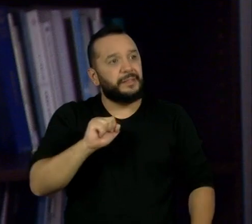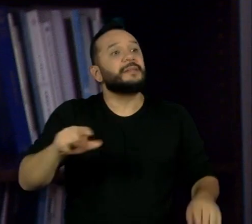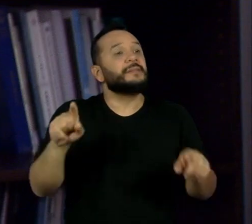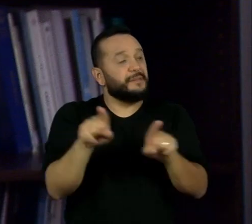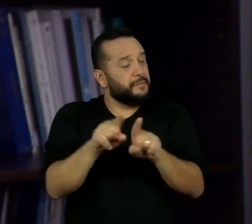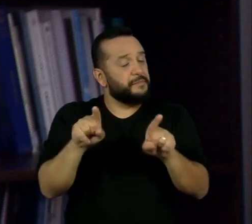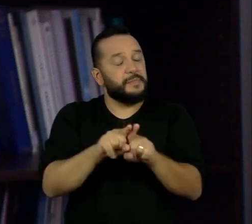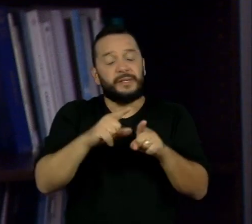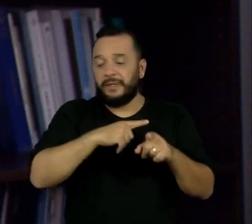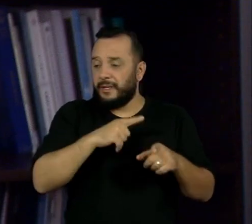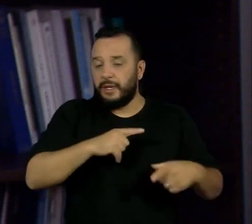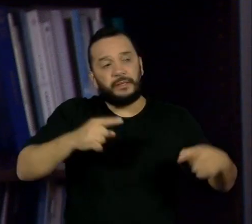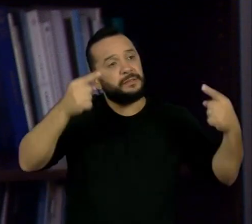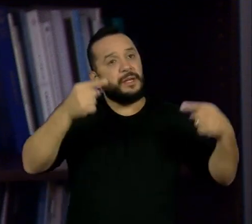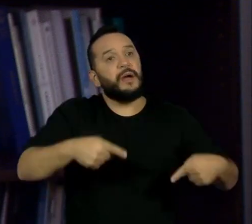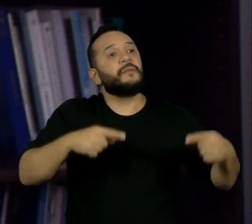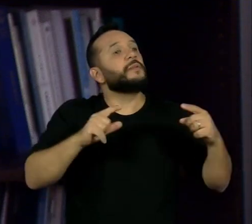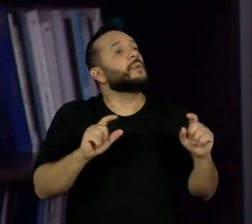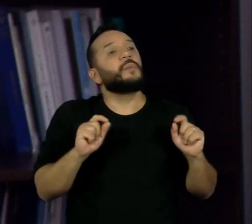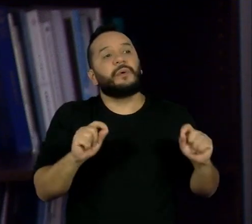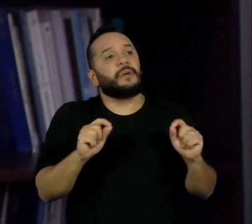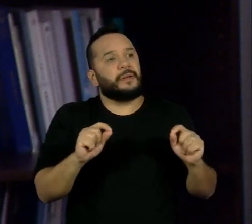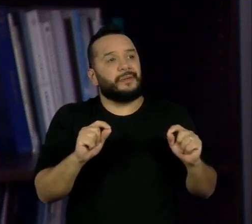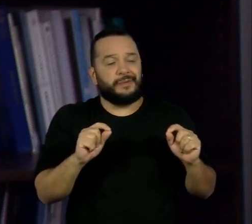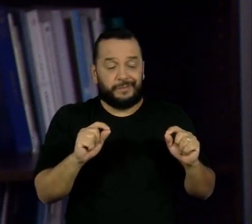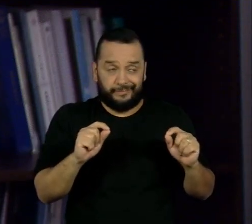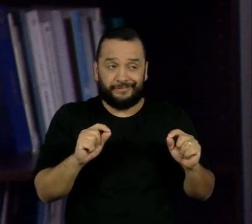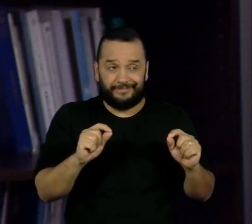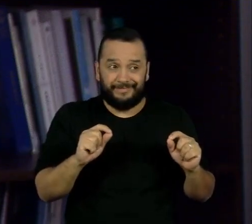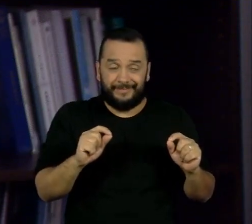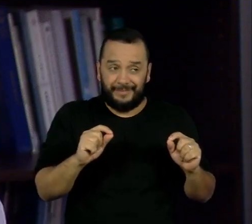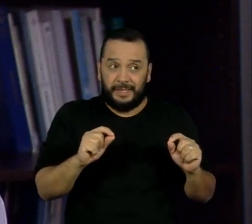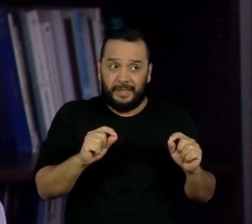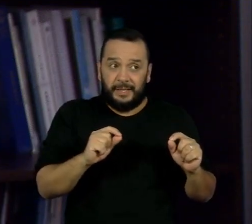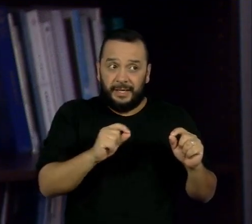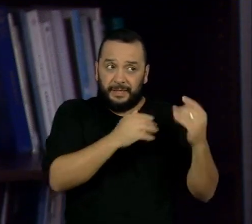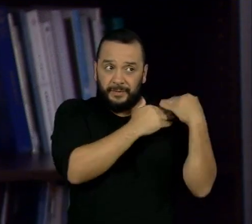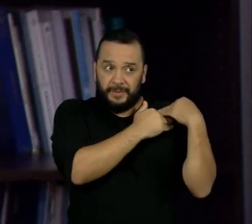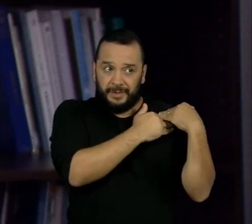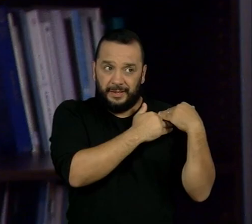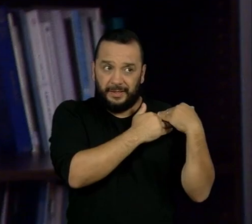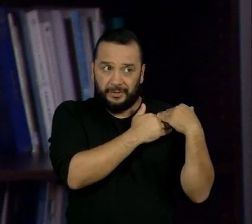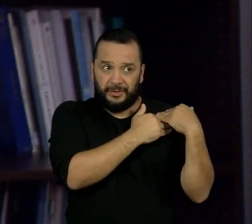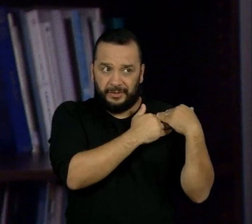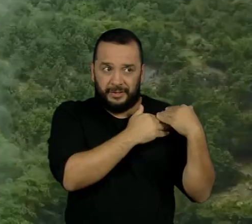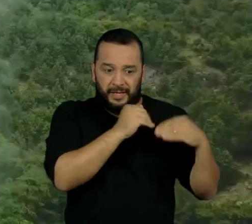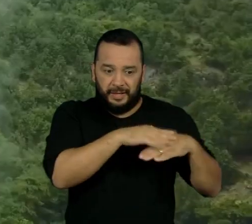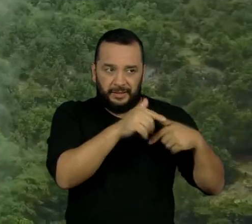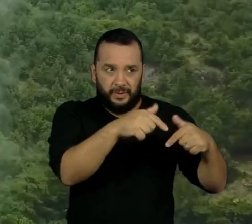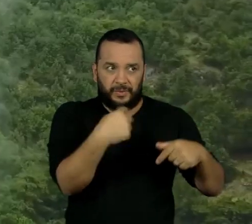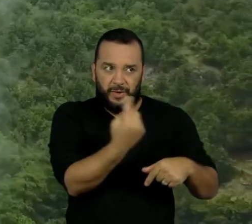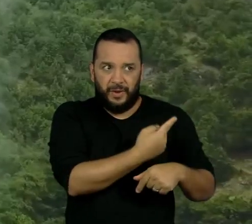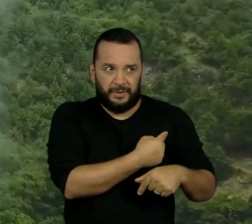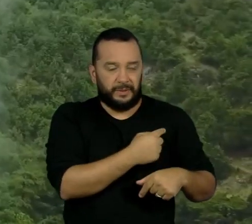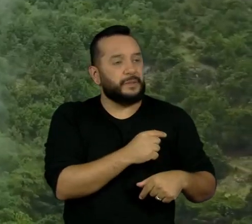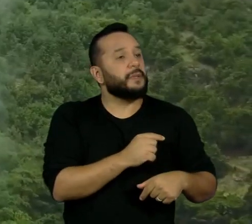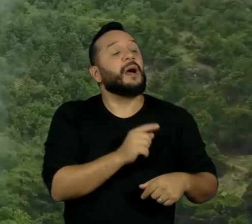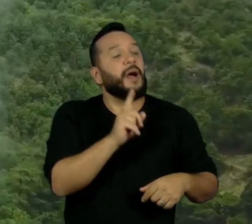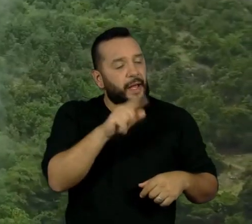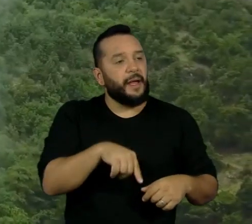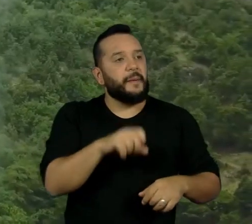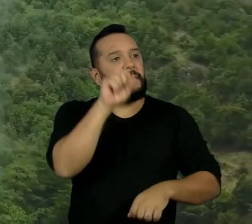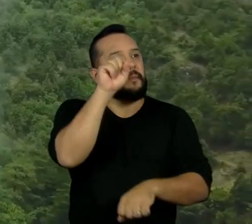outro desafio, que não depende mais de nós, que é parar o aquecimento global.